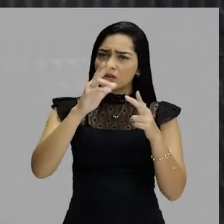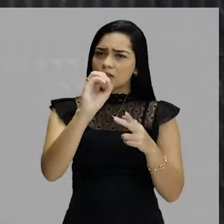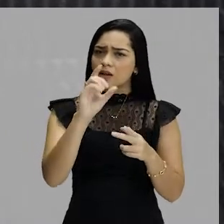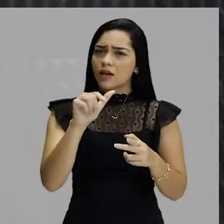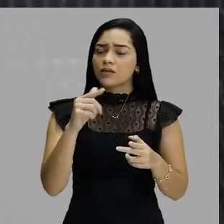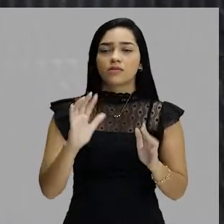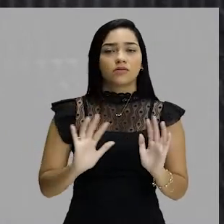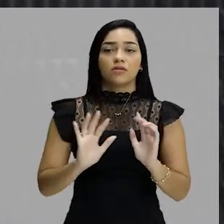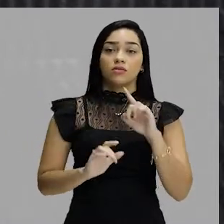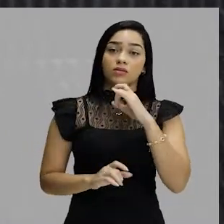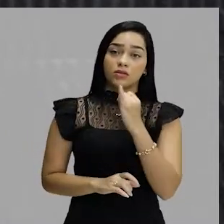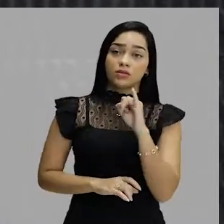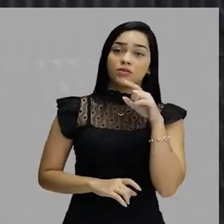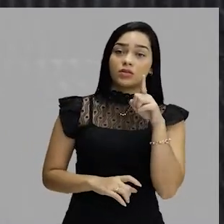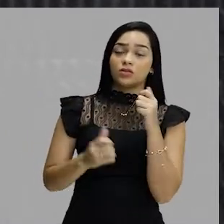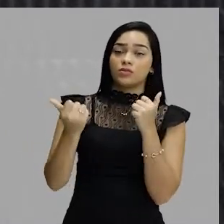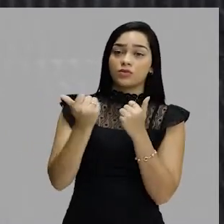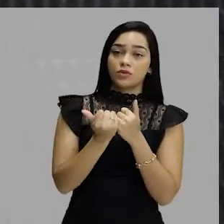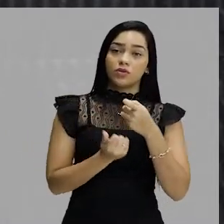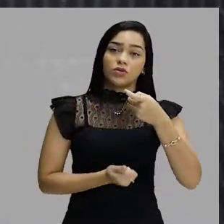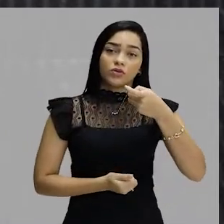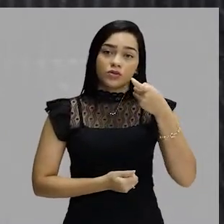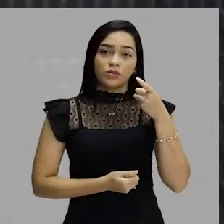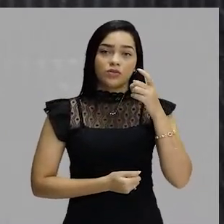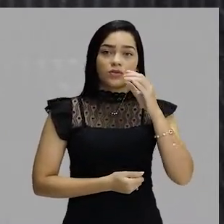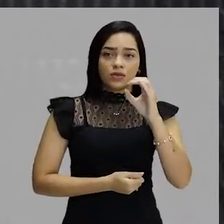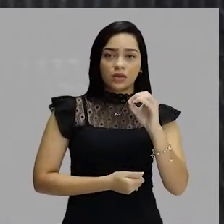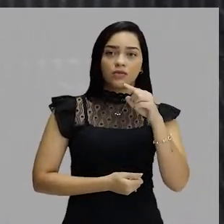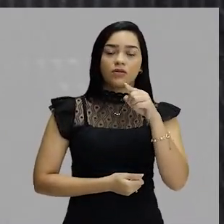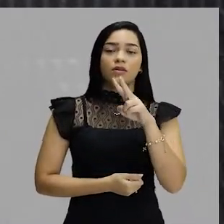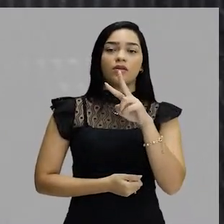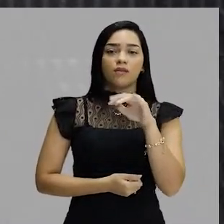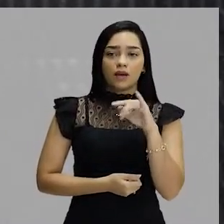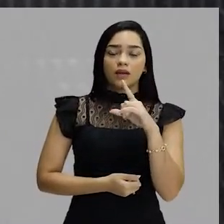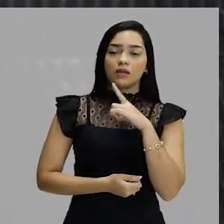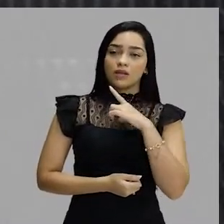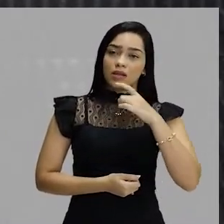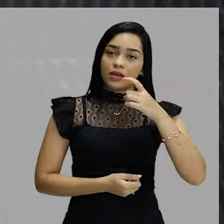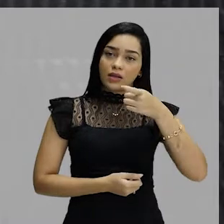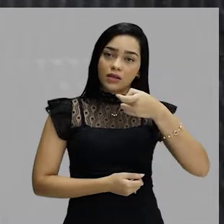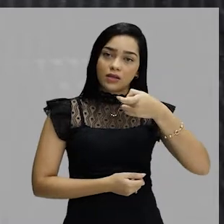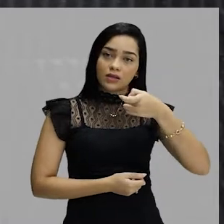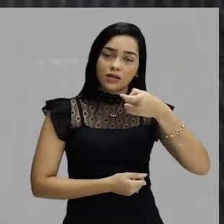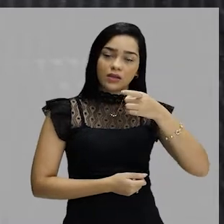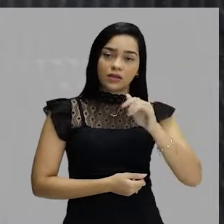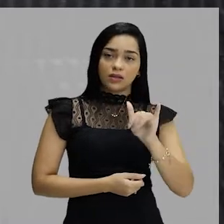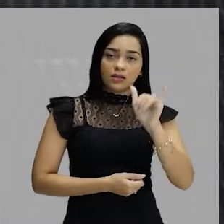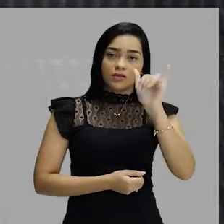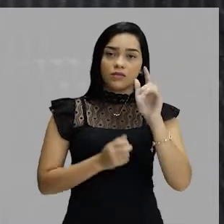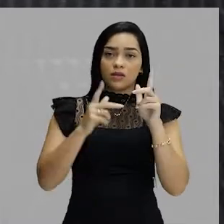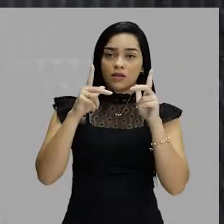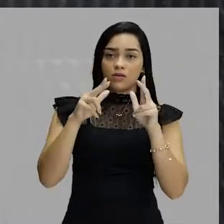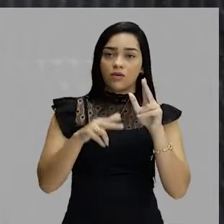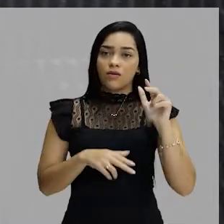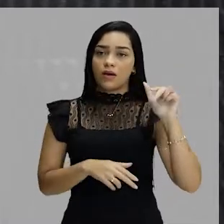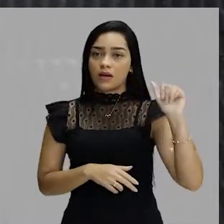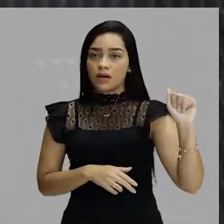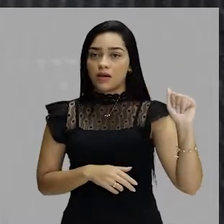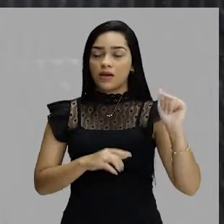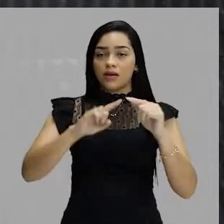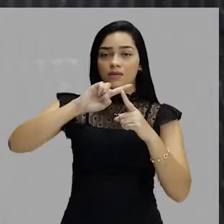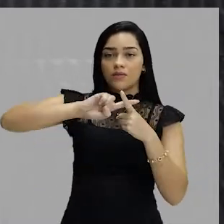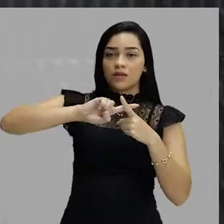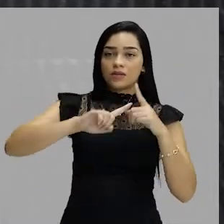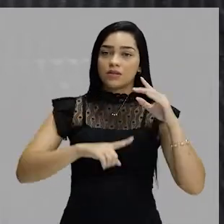Perceba que se você substituir o x por zero, você vai encontrar que y igual a